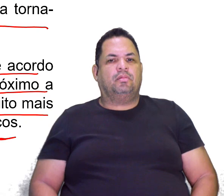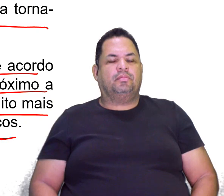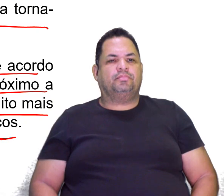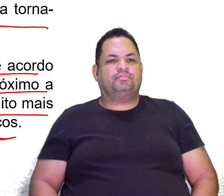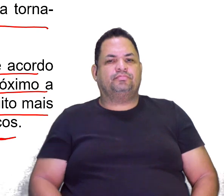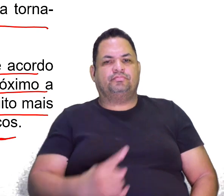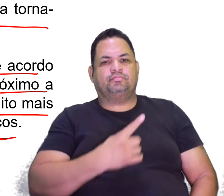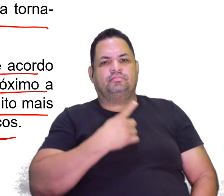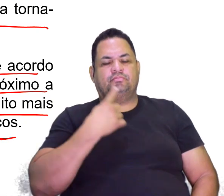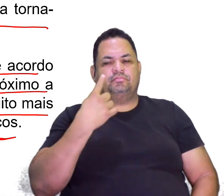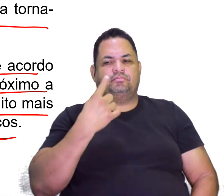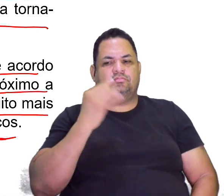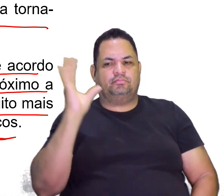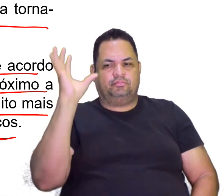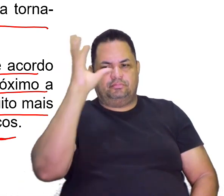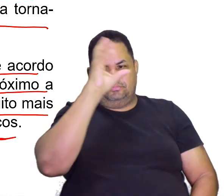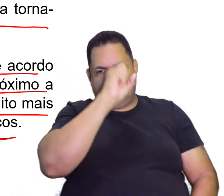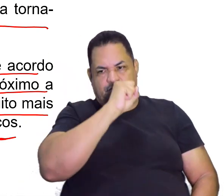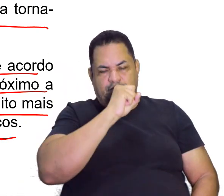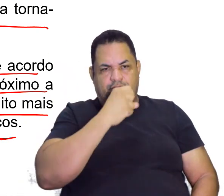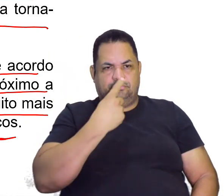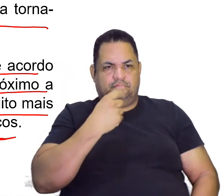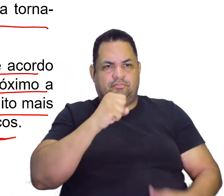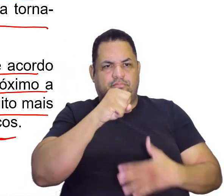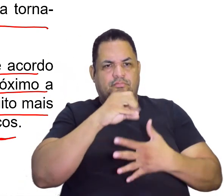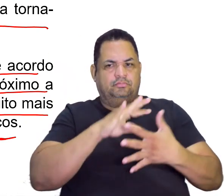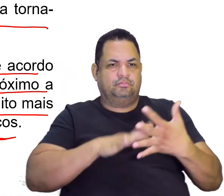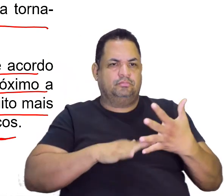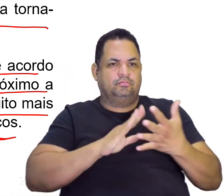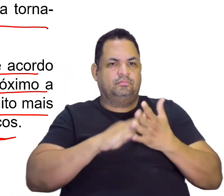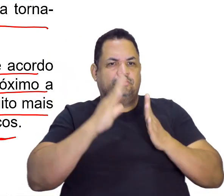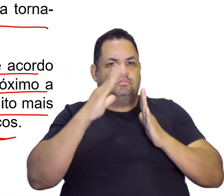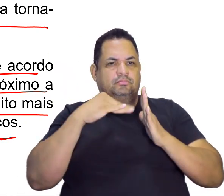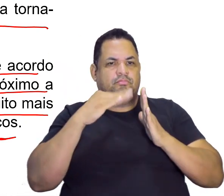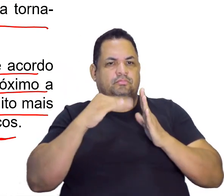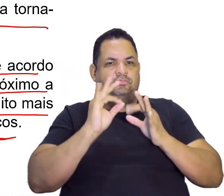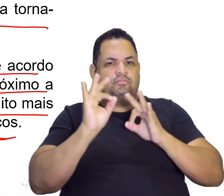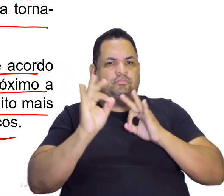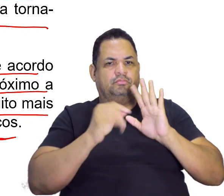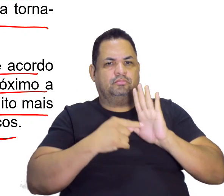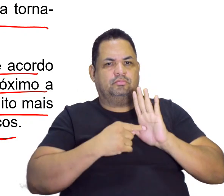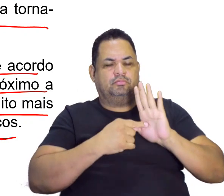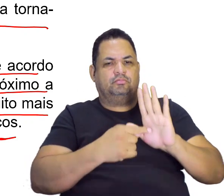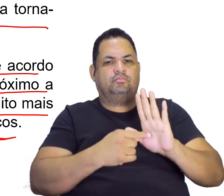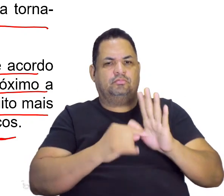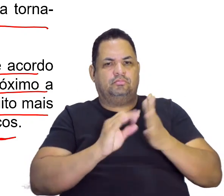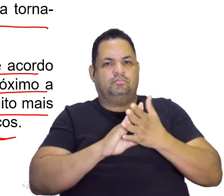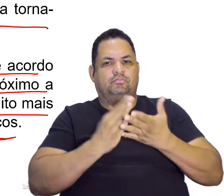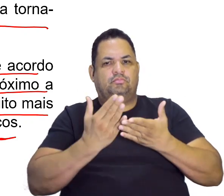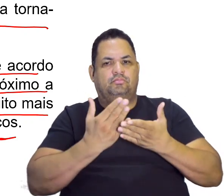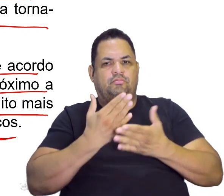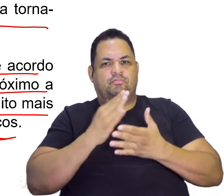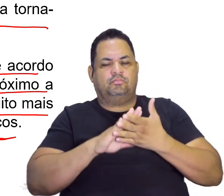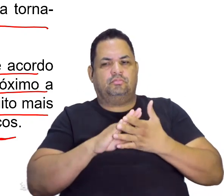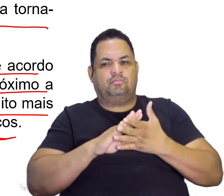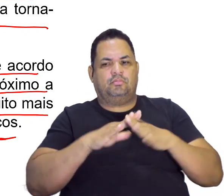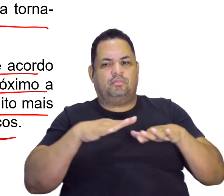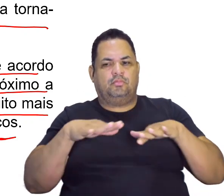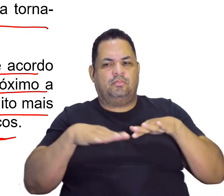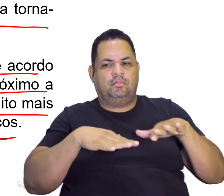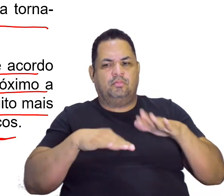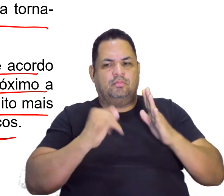nós aprendemos então, com essa questão, que a pintura deve registrar para o